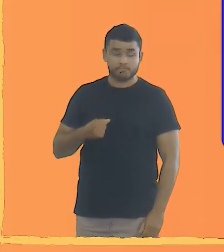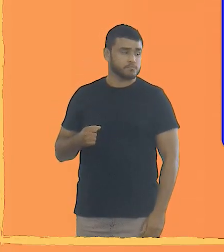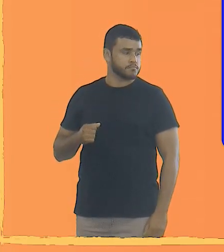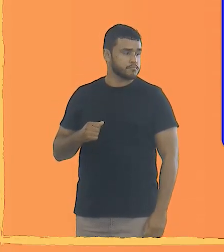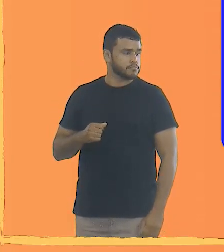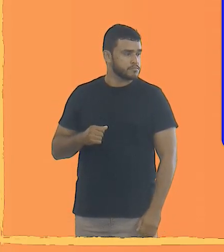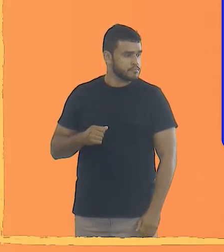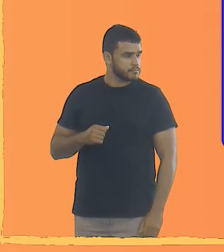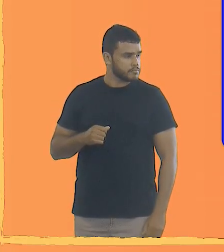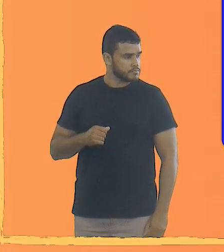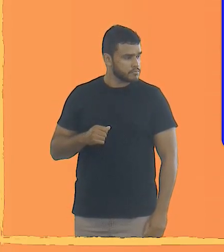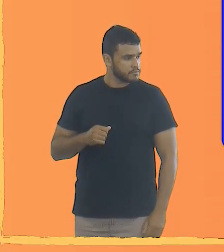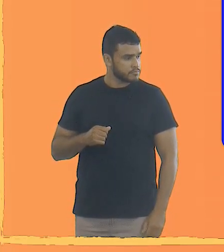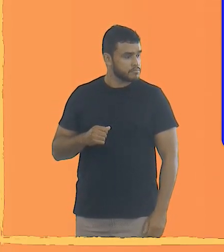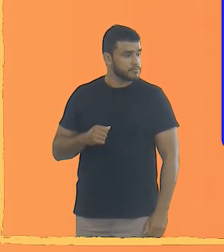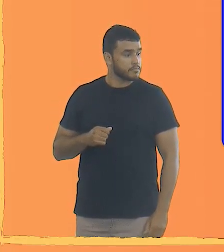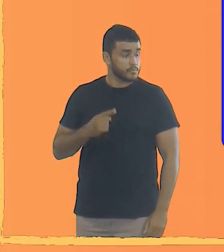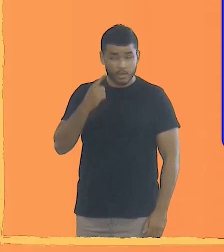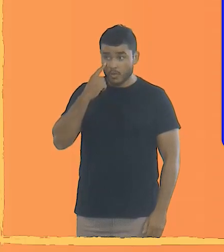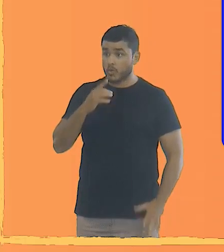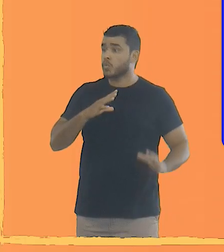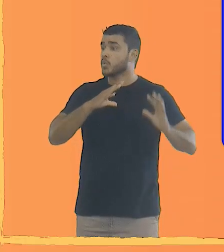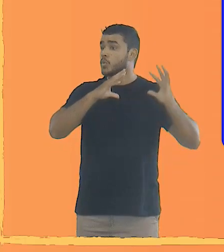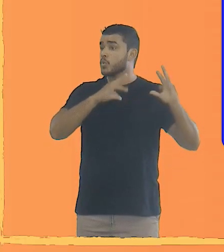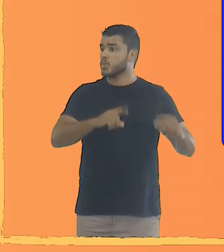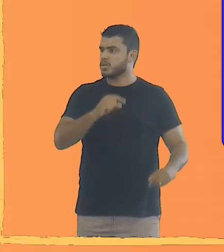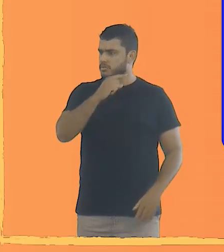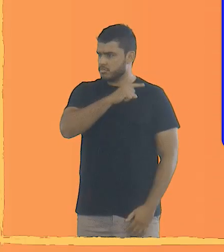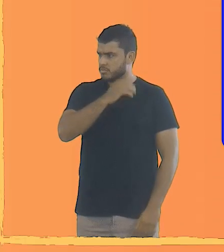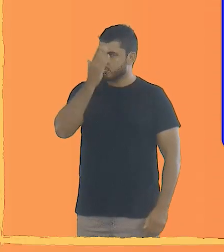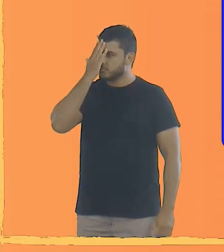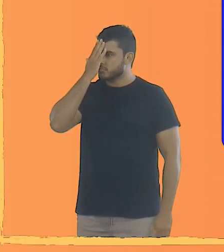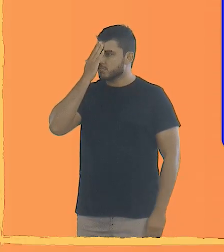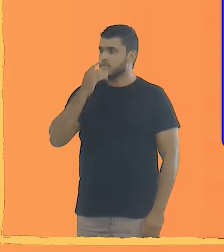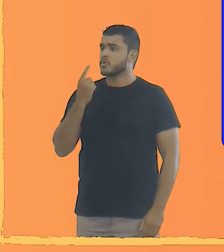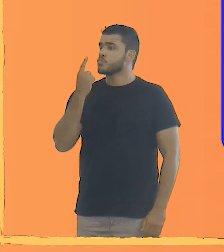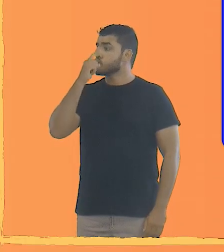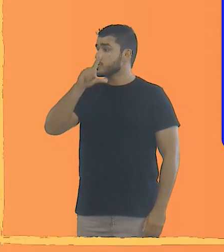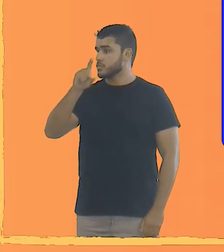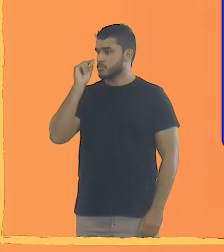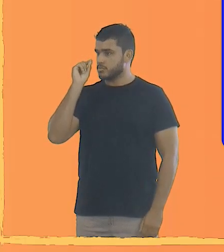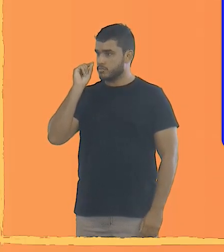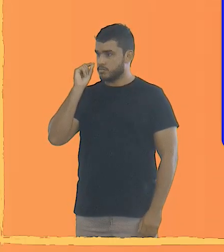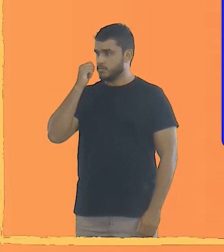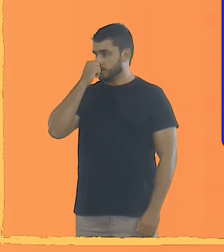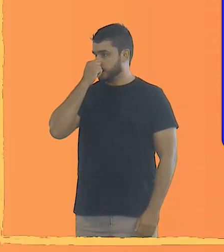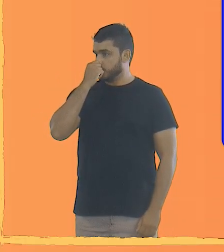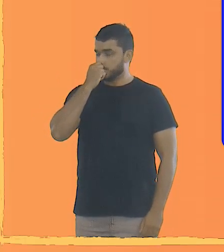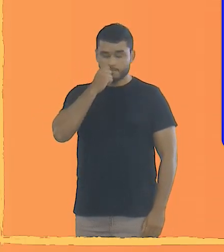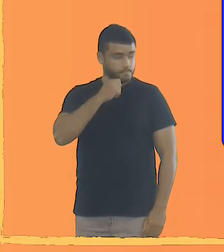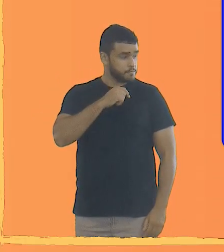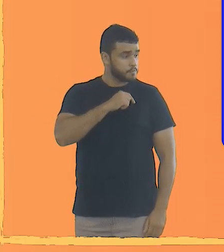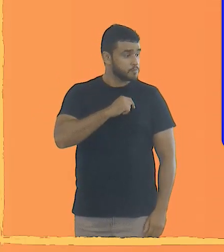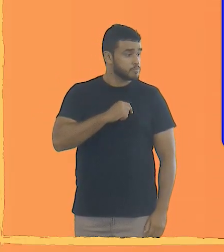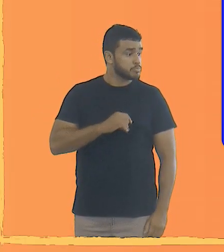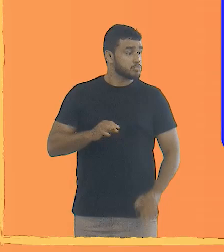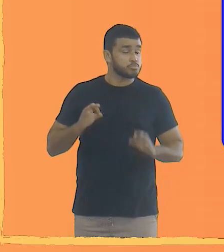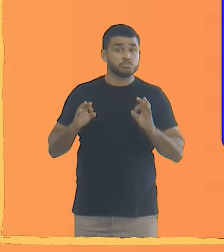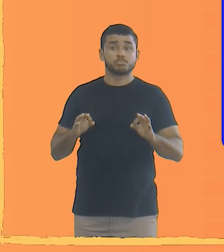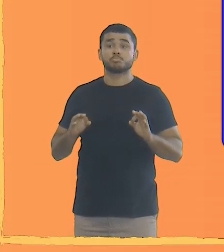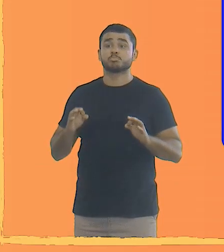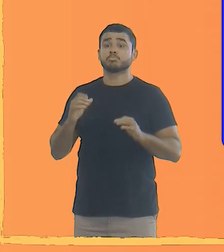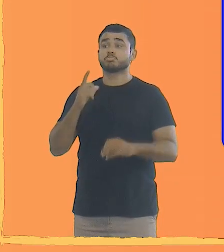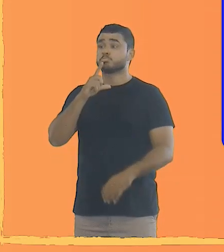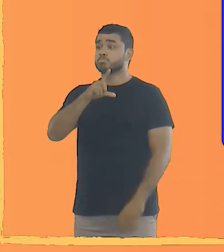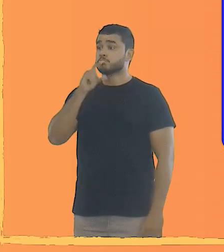estudar, Alexandre, tudo isso aqui hoje? Não. A gente vai escolher uma dessas ferramentas. Na realidade, é a ferramenta que